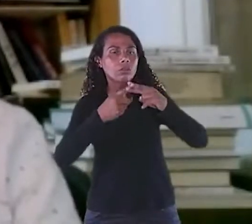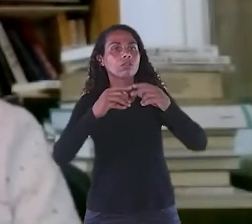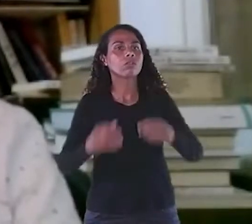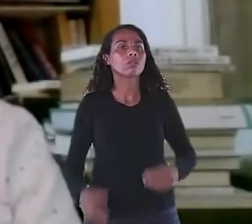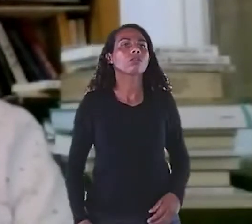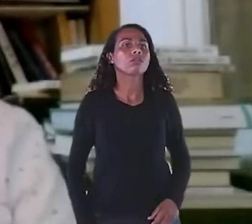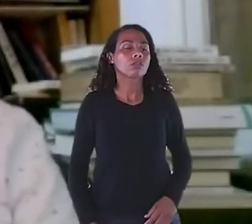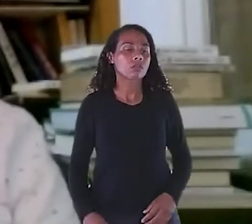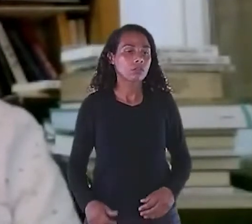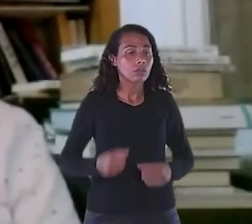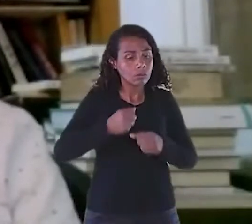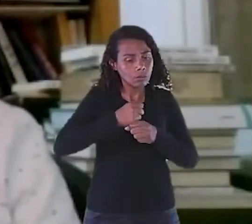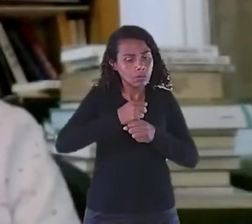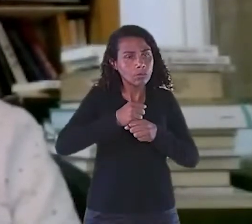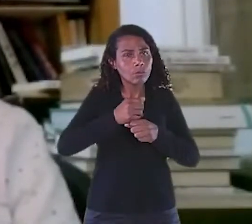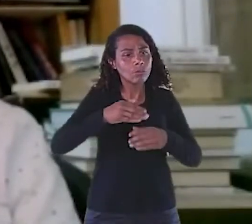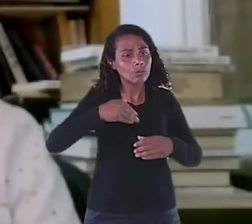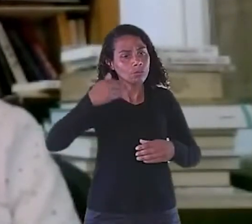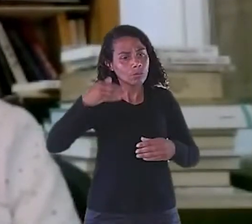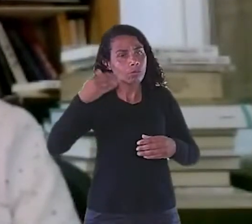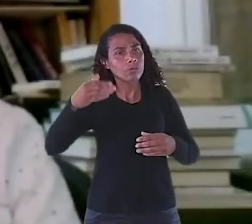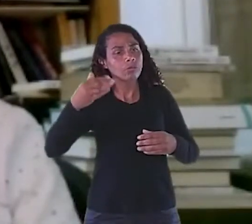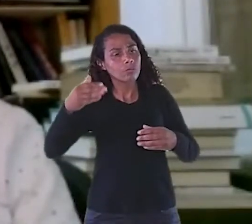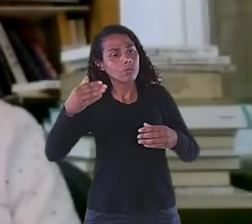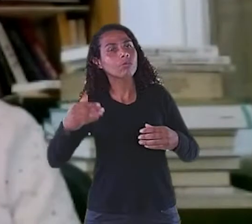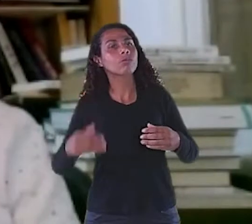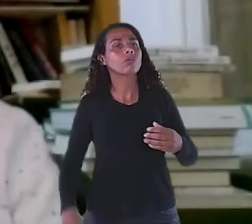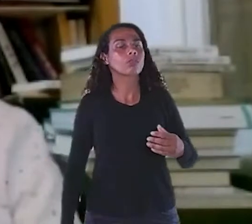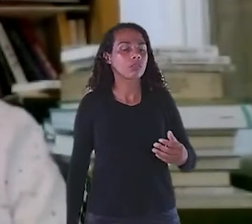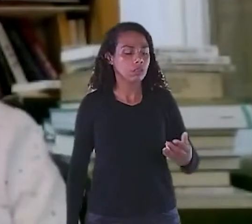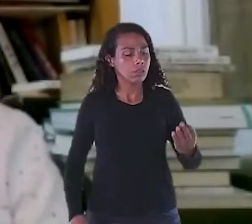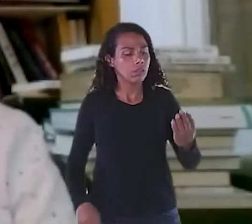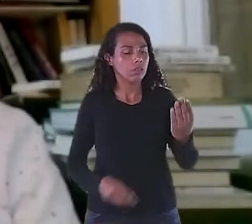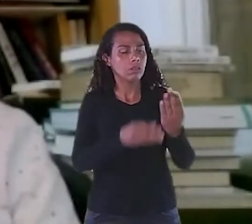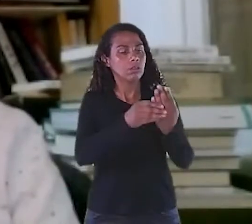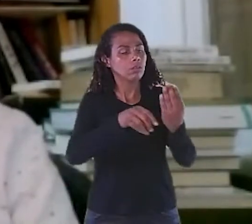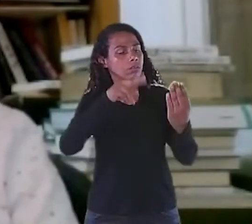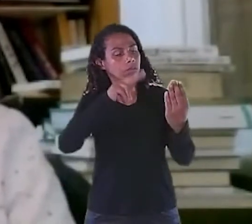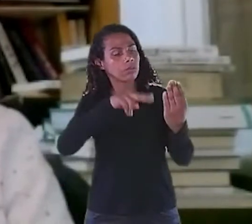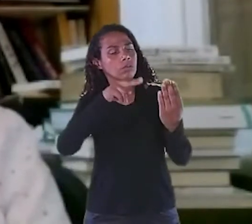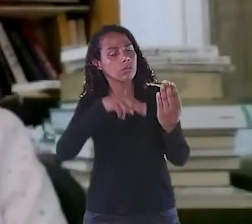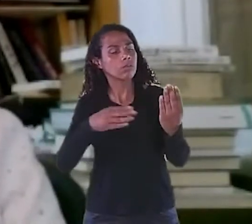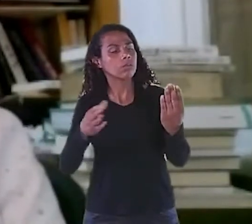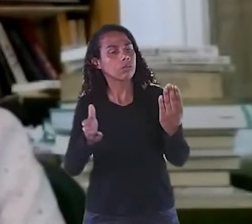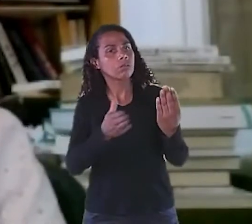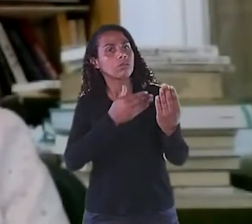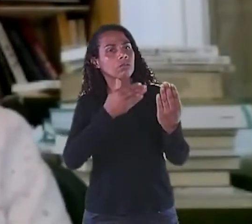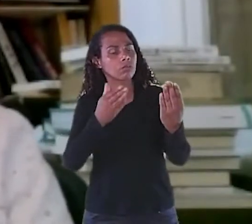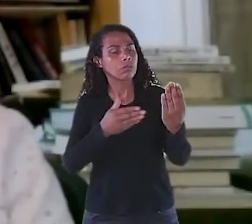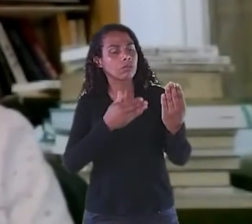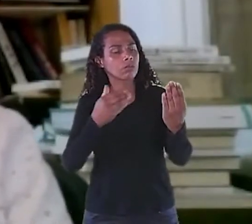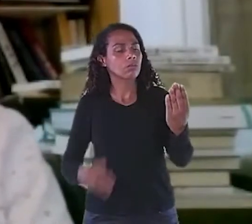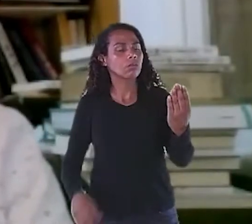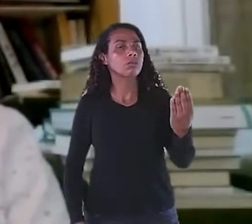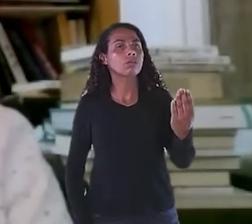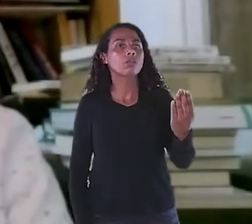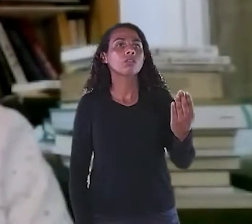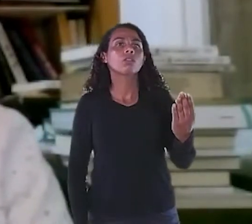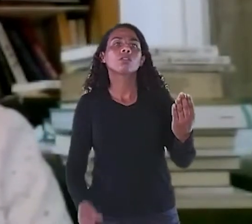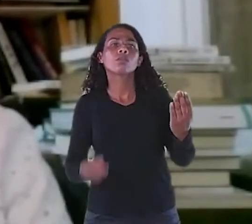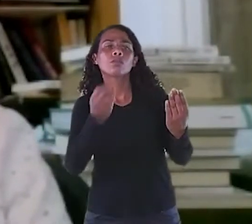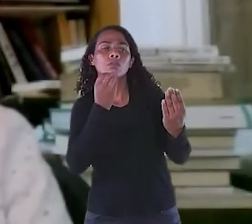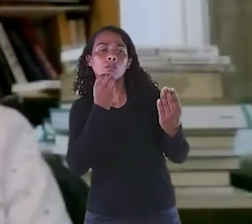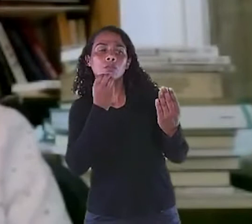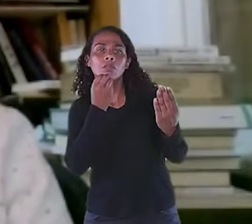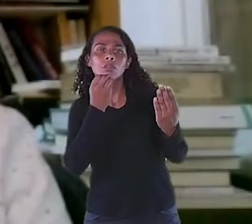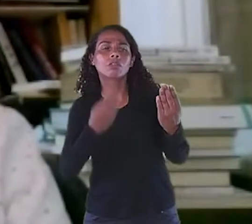tempo, eu comecei a achar que o livro ele poderia ser, como dizia o Otto Lara Rezende, não por escrito, mas em conversa, o Otto